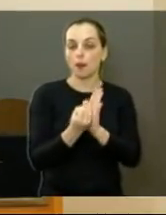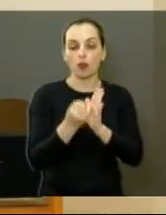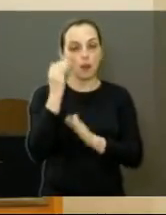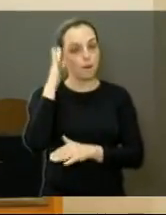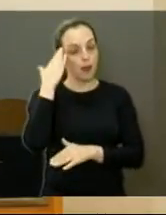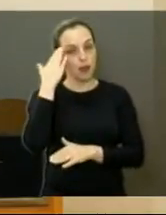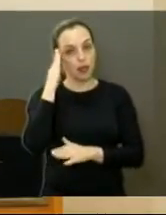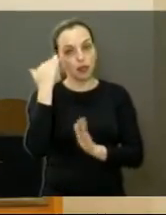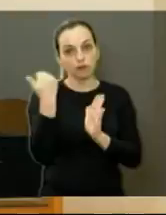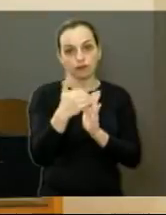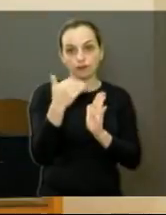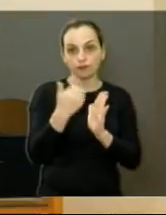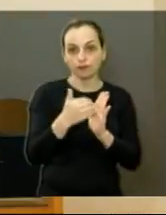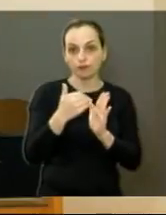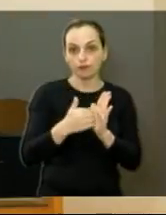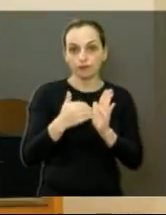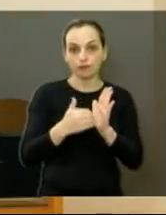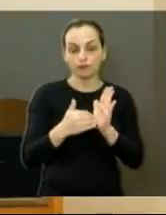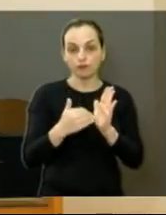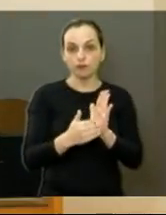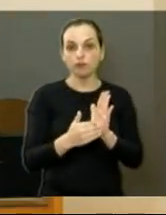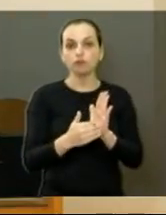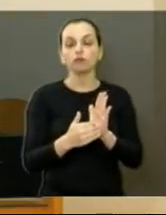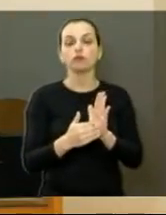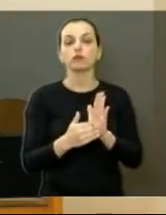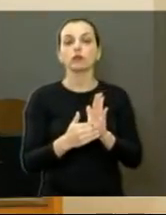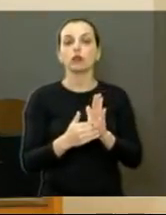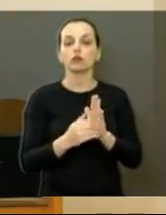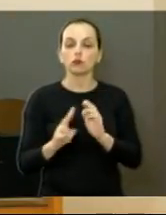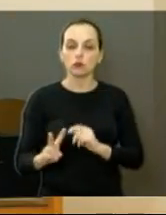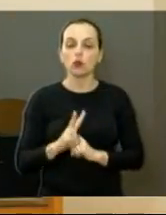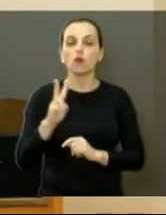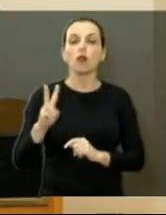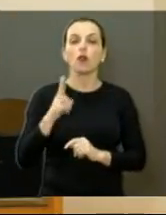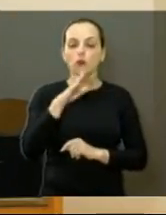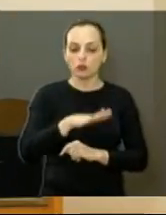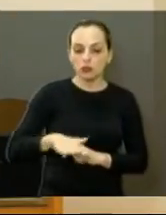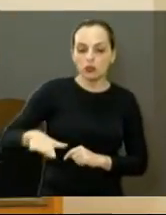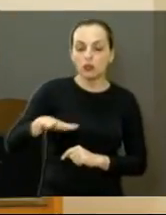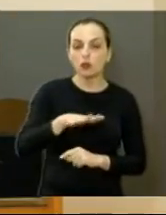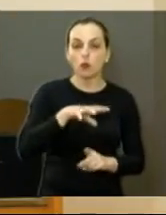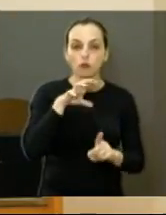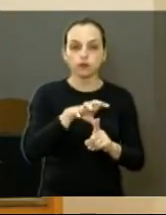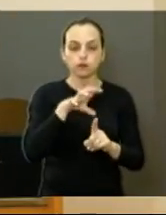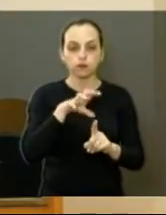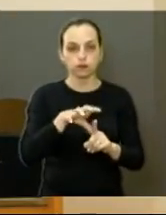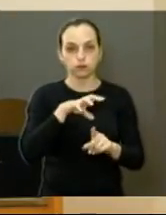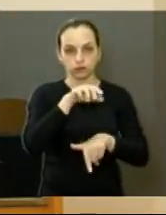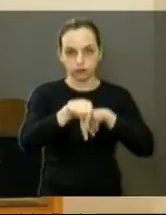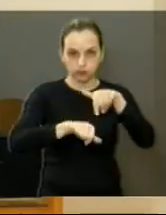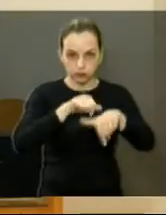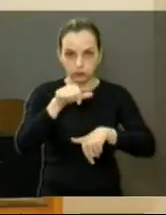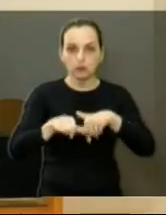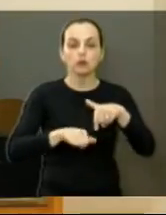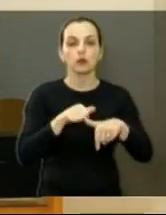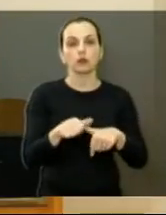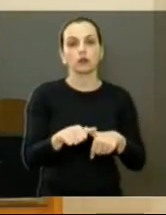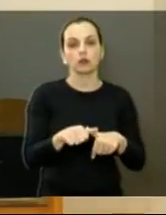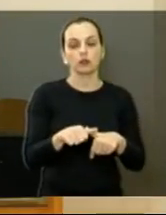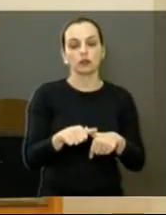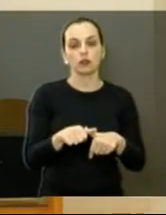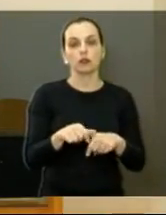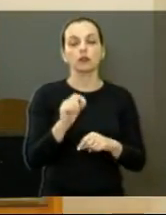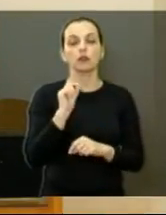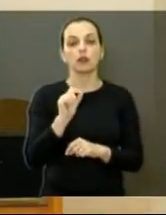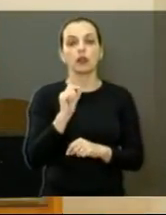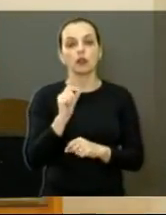para definir valores, regiões e o impacto das mudanças para a população. Aproveito, né, para